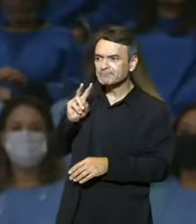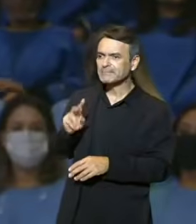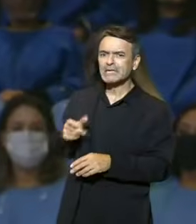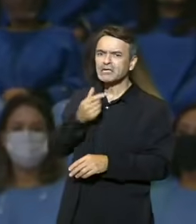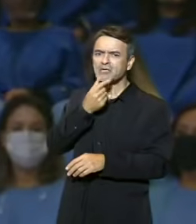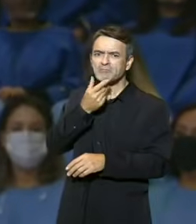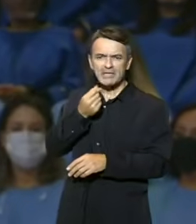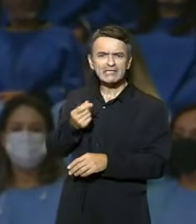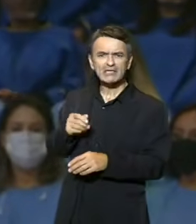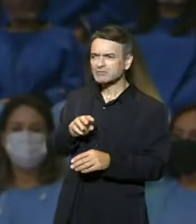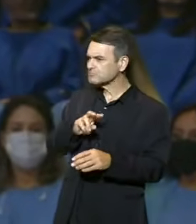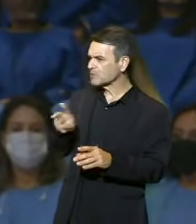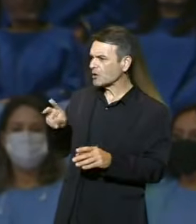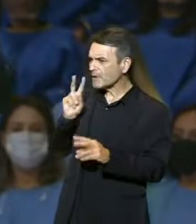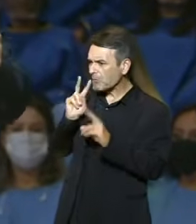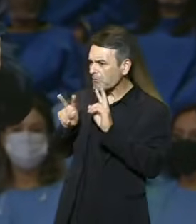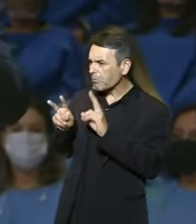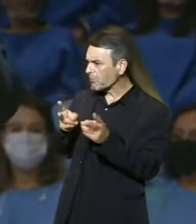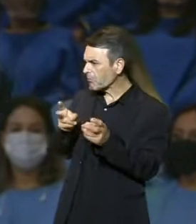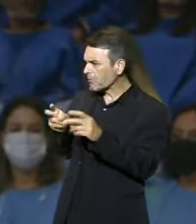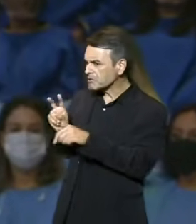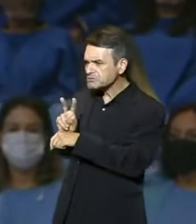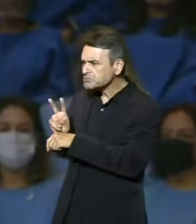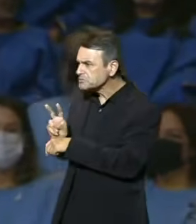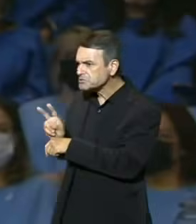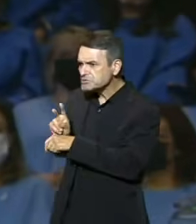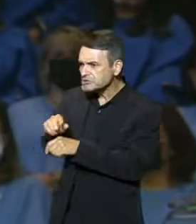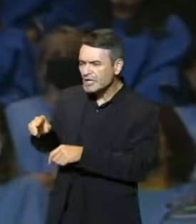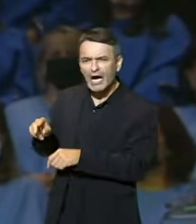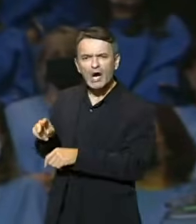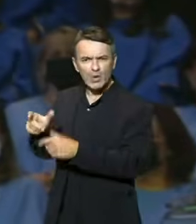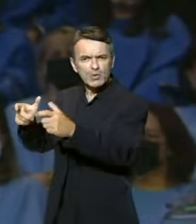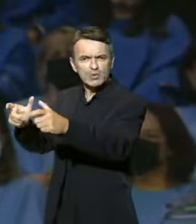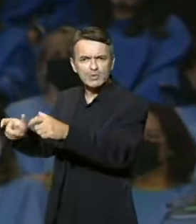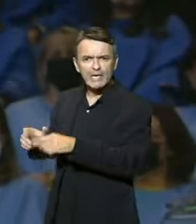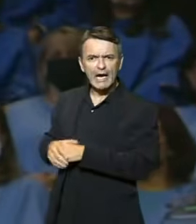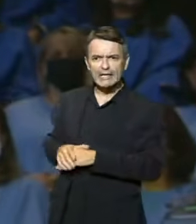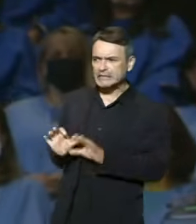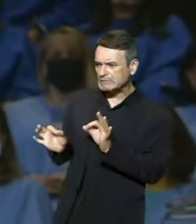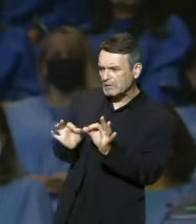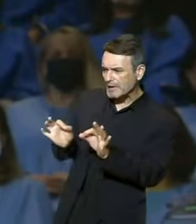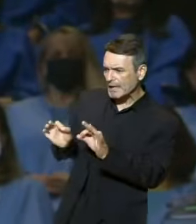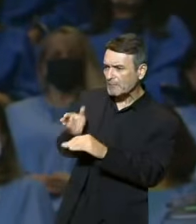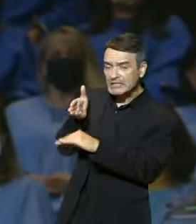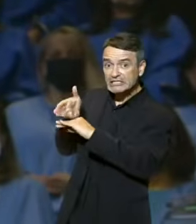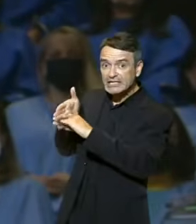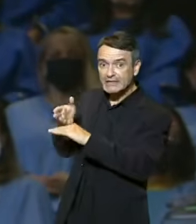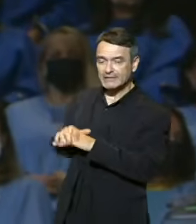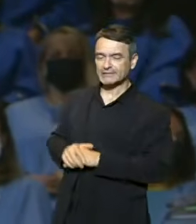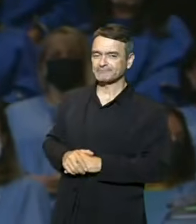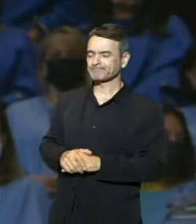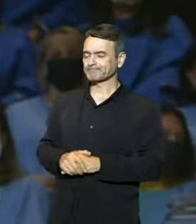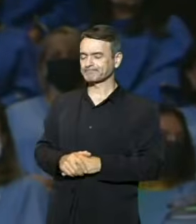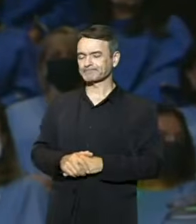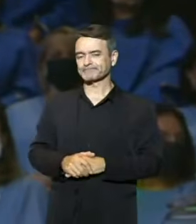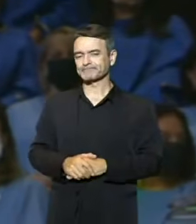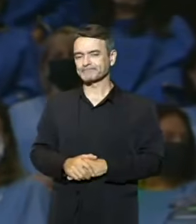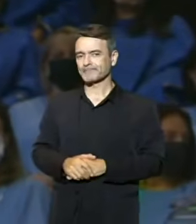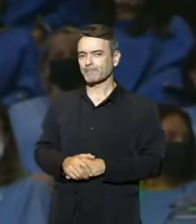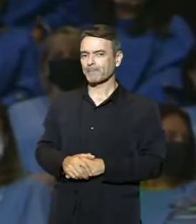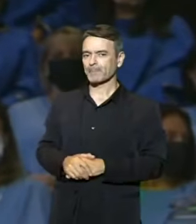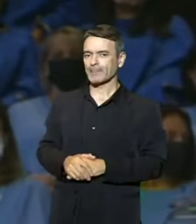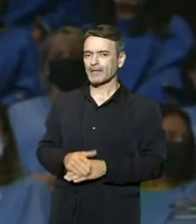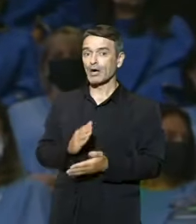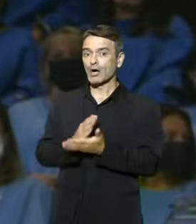para espiar a terra. Vão lá, vão começar a ver e a se preparar para essa entrada. E eles